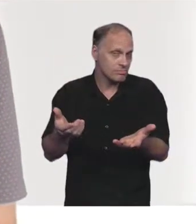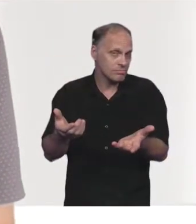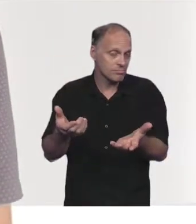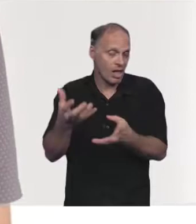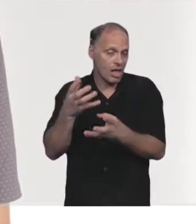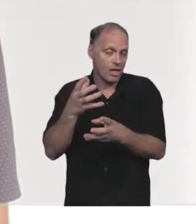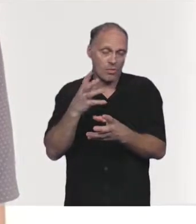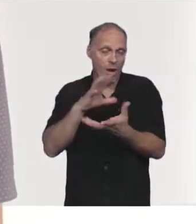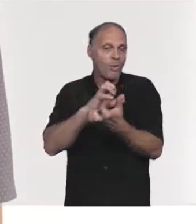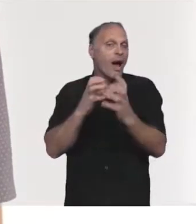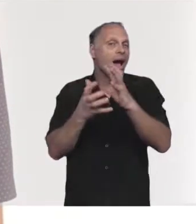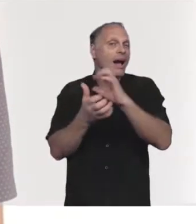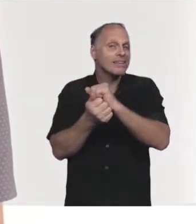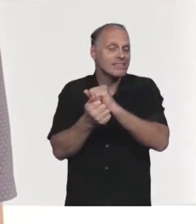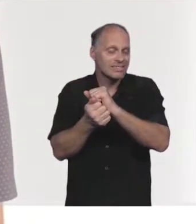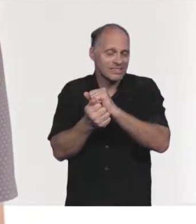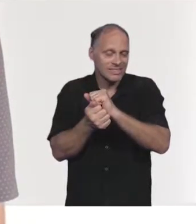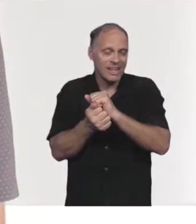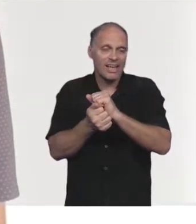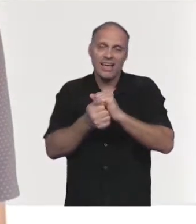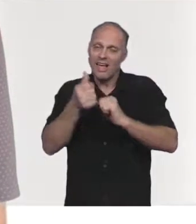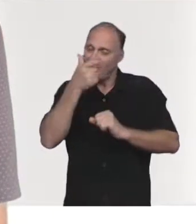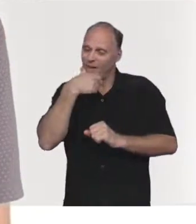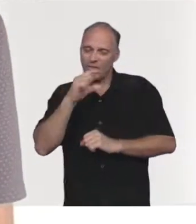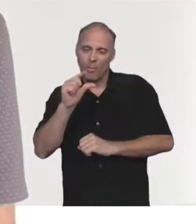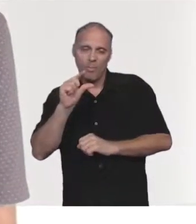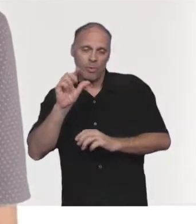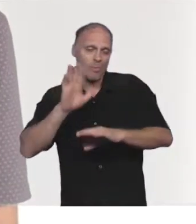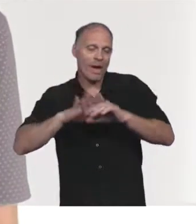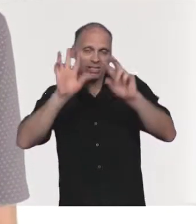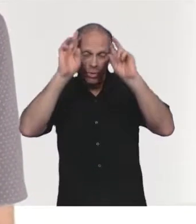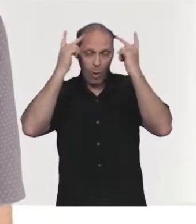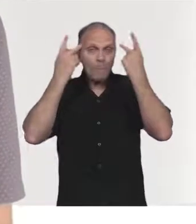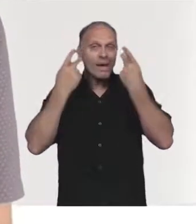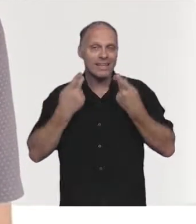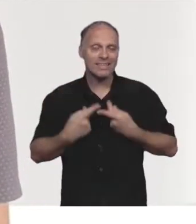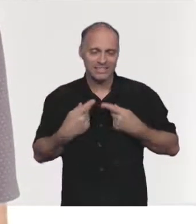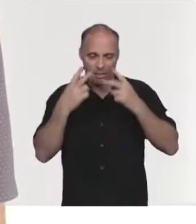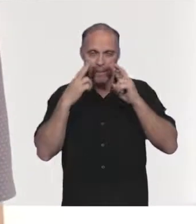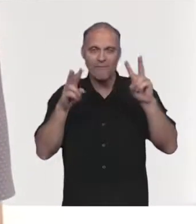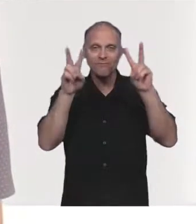Eu acho que é uma forma, é uma visão meio humanista, né?